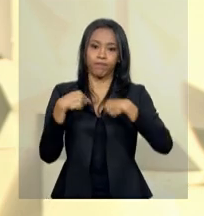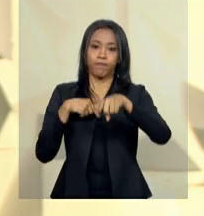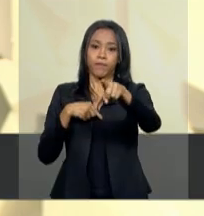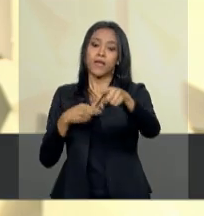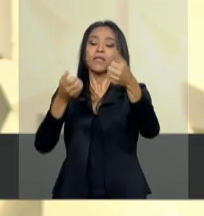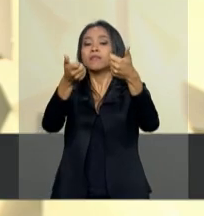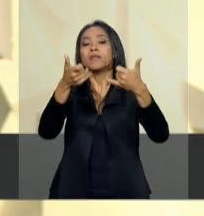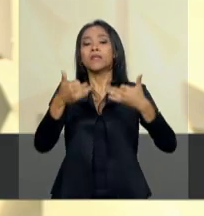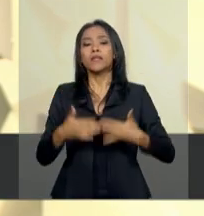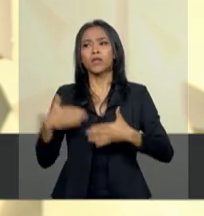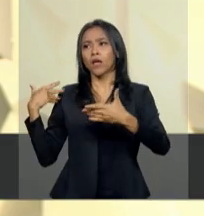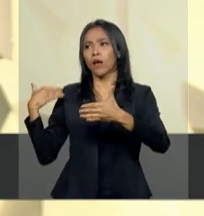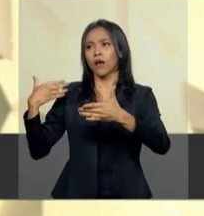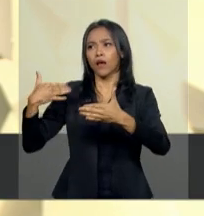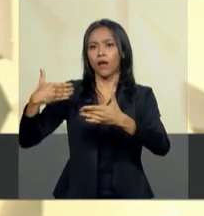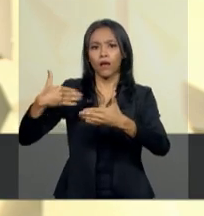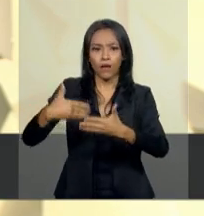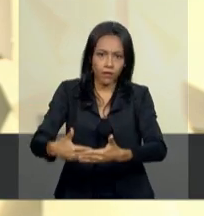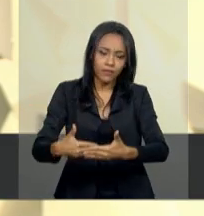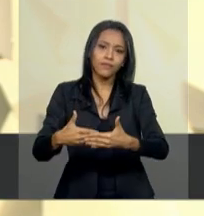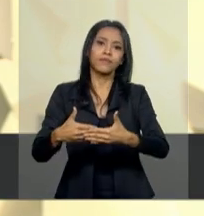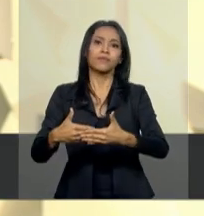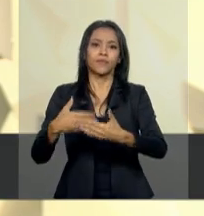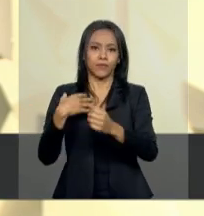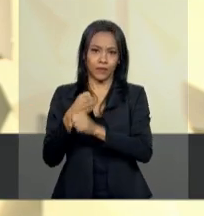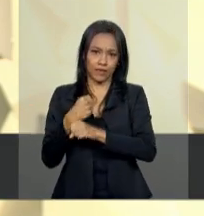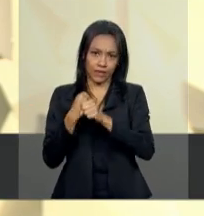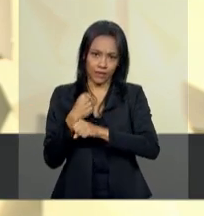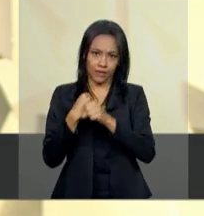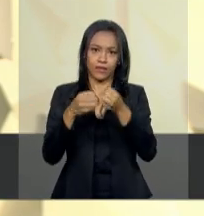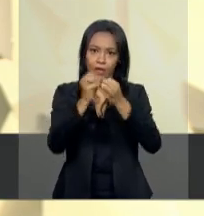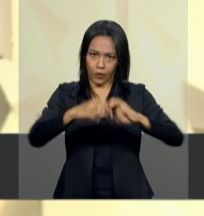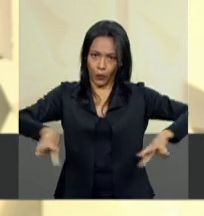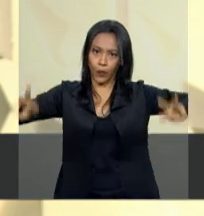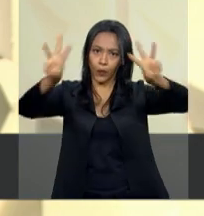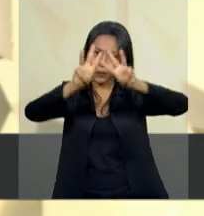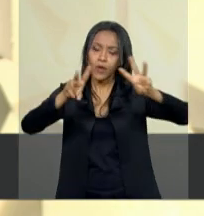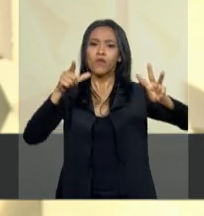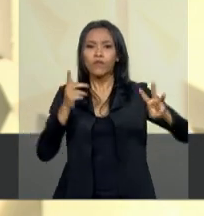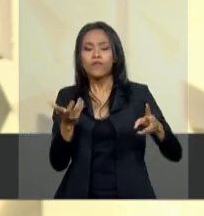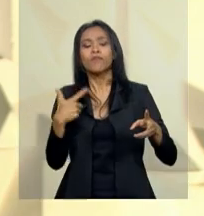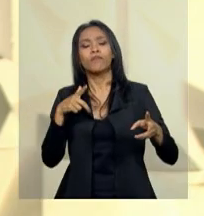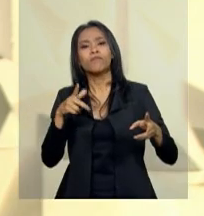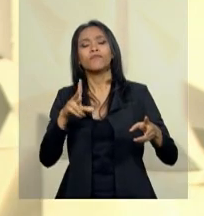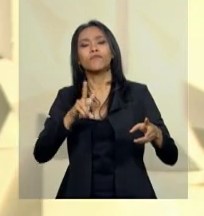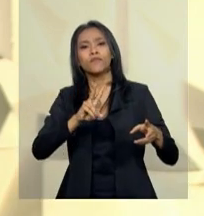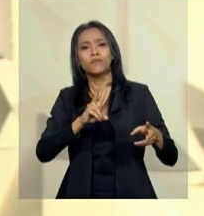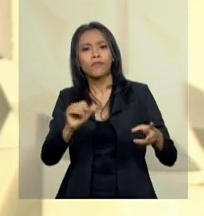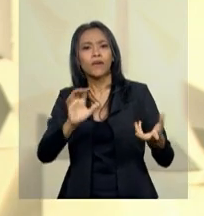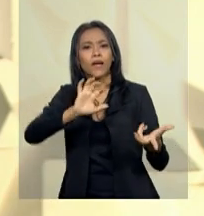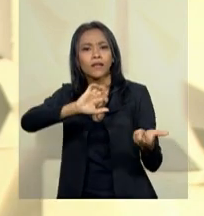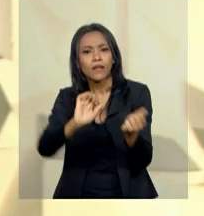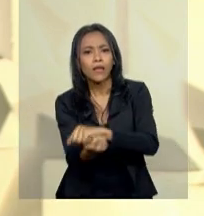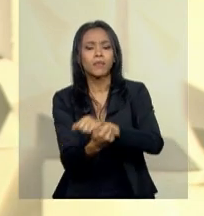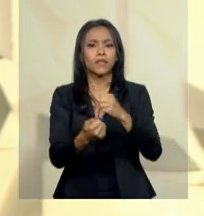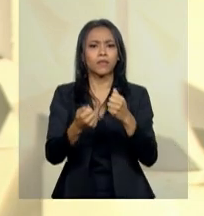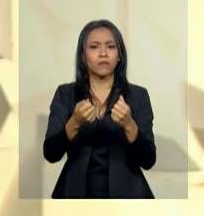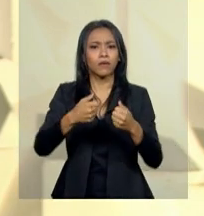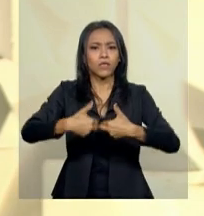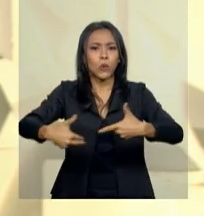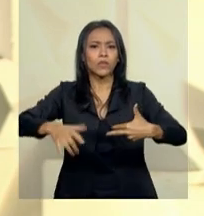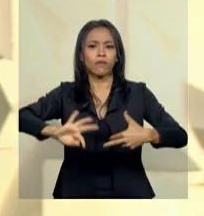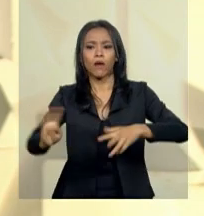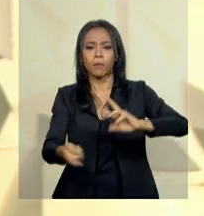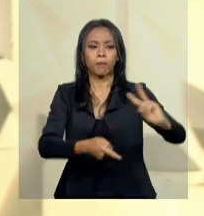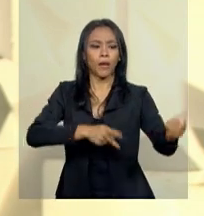tempo, foi se mostrando muito sensível àquilo que surgia como demanda nova da humanidade, se é que eu posso usar essa expressão.